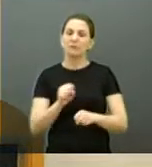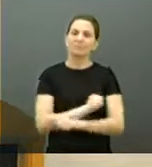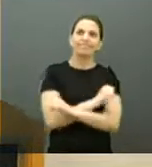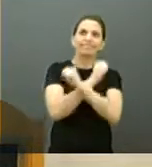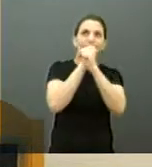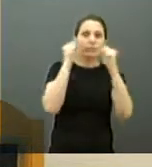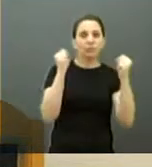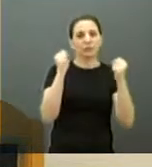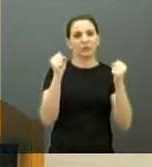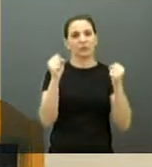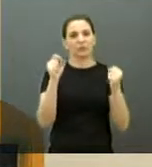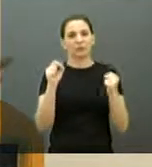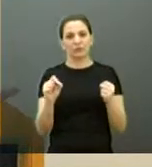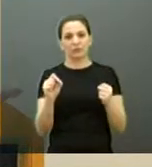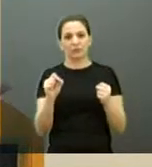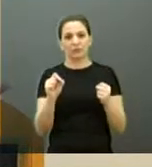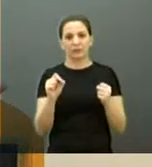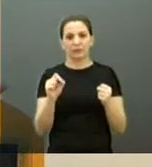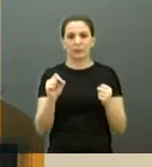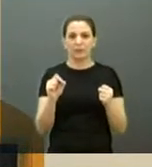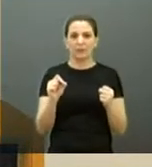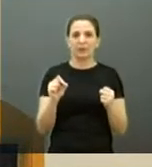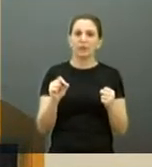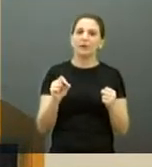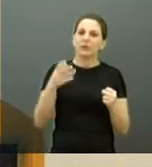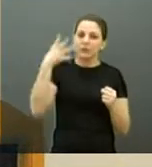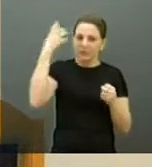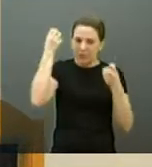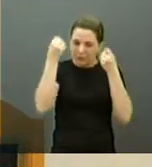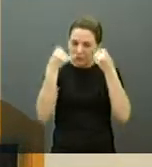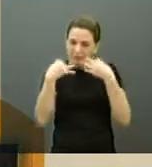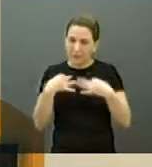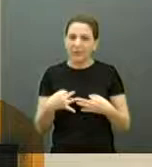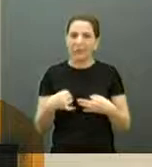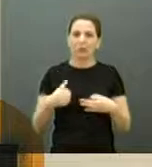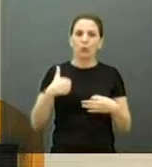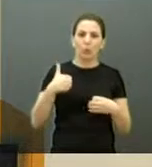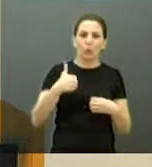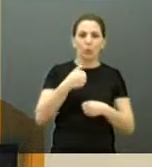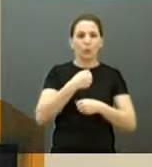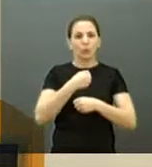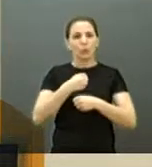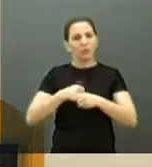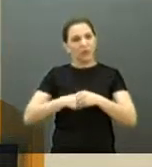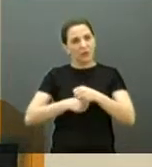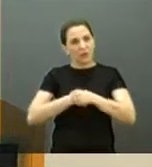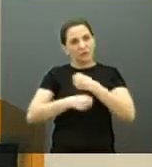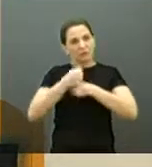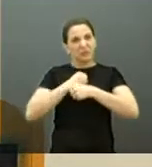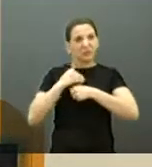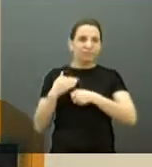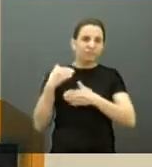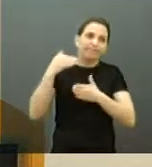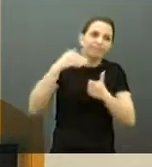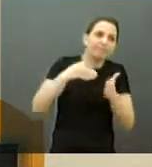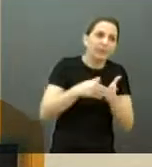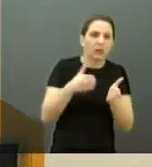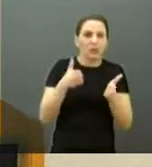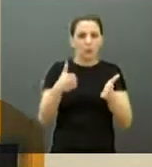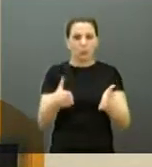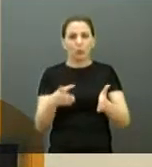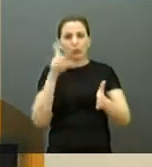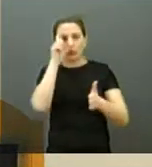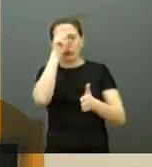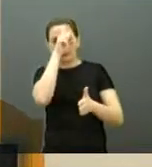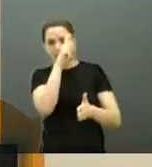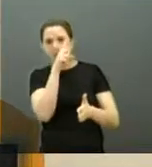possível que isso, segundo foi relatado, aconteça de um ano para cá, e antes disso, o que é que explicava as dificuldades e,